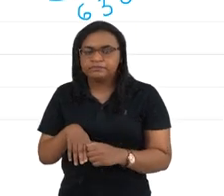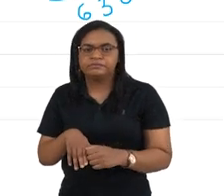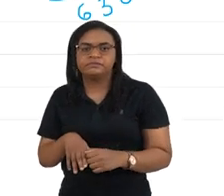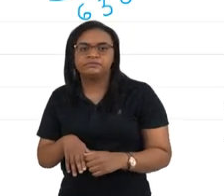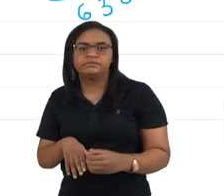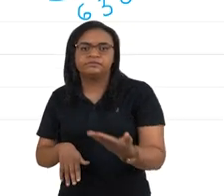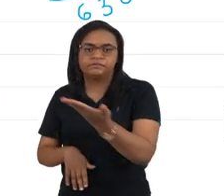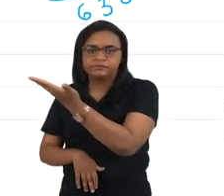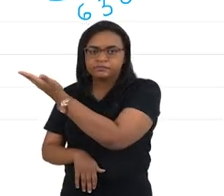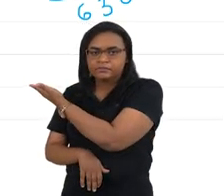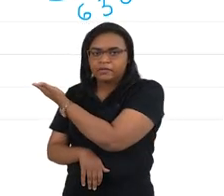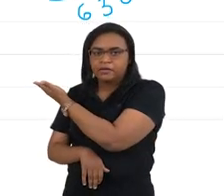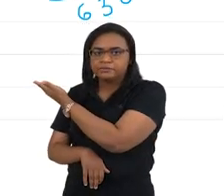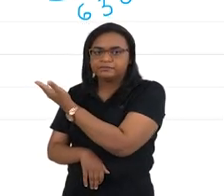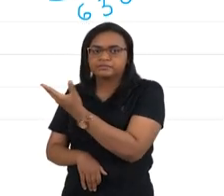é